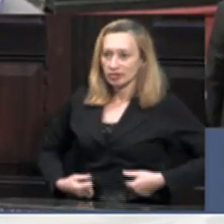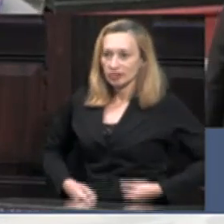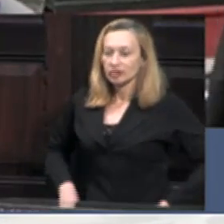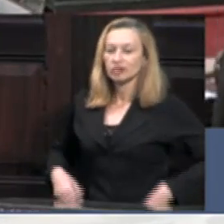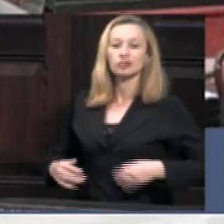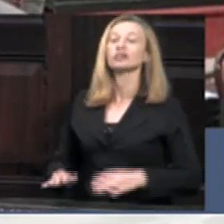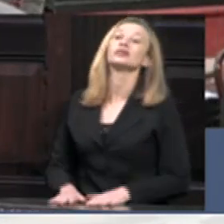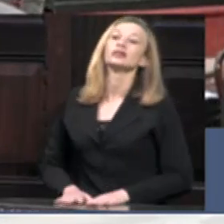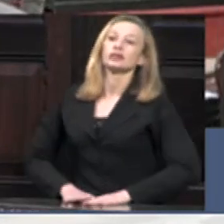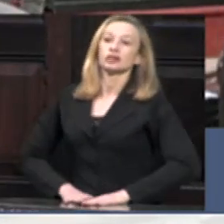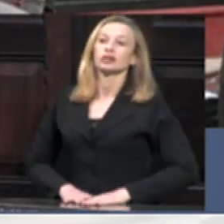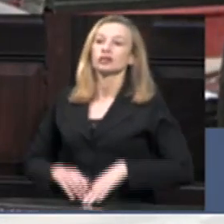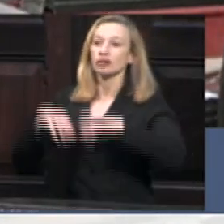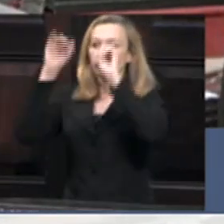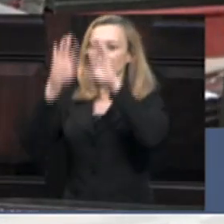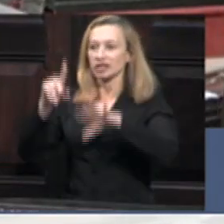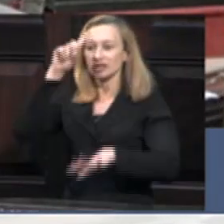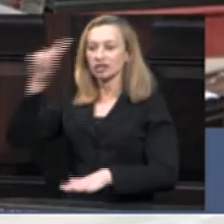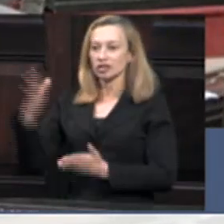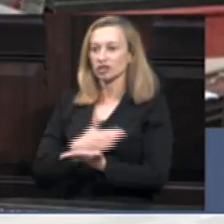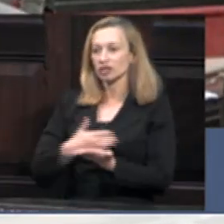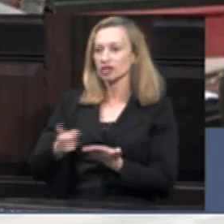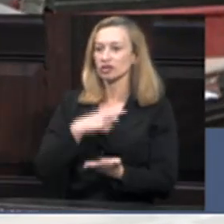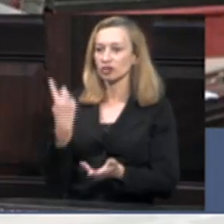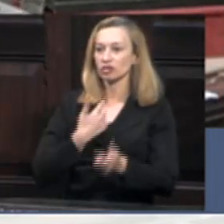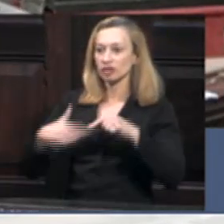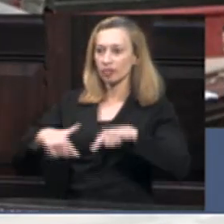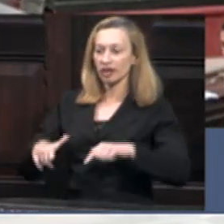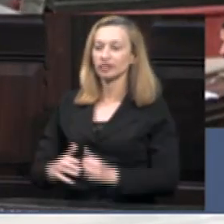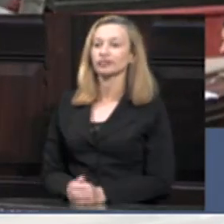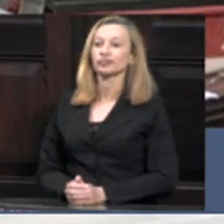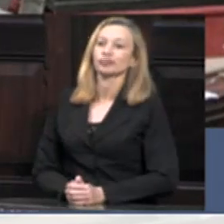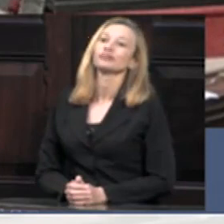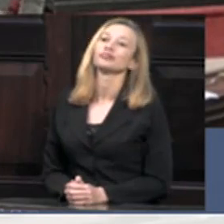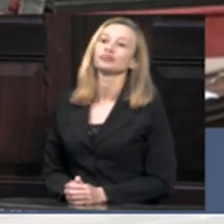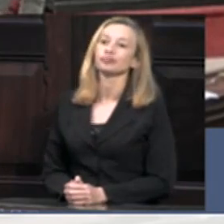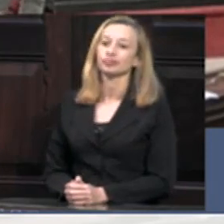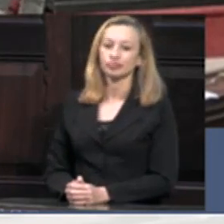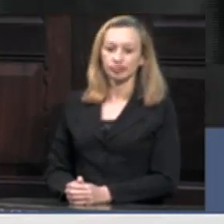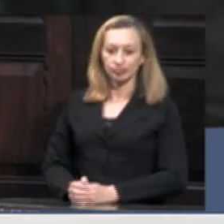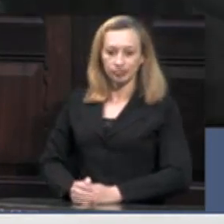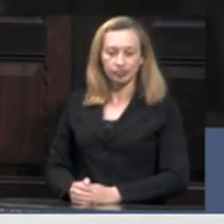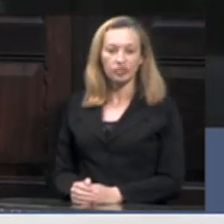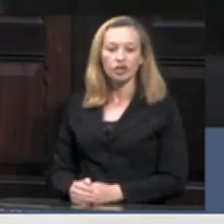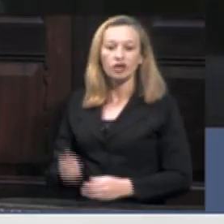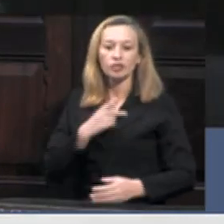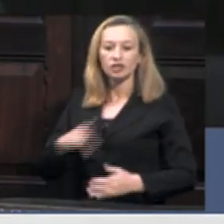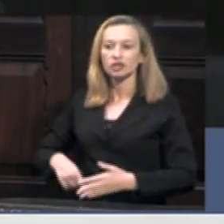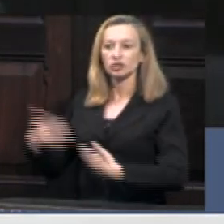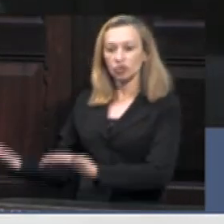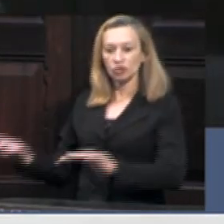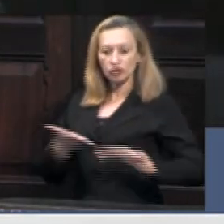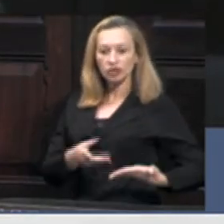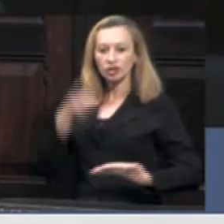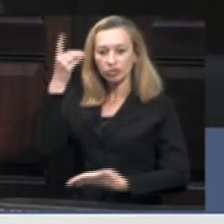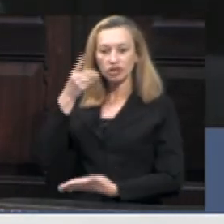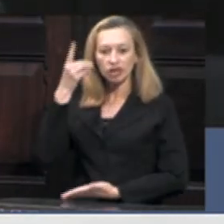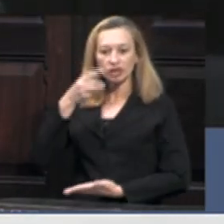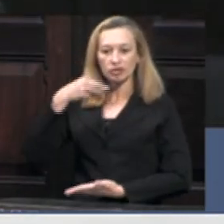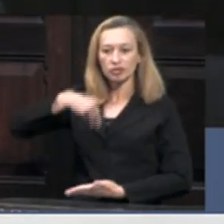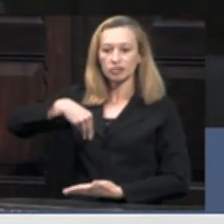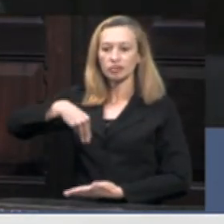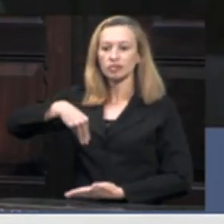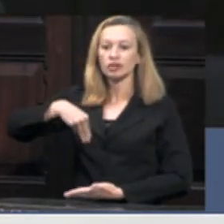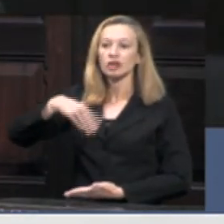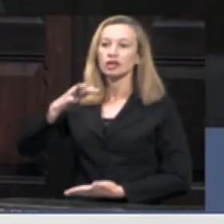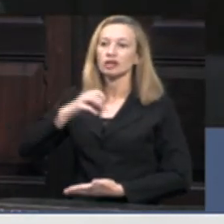Havendo número legal e sob a proteção de Deus, iniciamos os nossos trabalhos. Está aberta a sessão. A presidência convida o nobre deputado Samuel Malafaia para fazer a